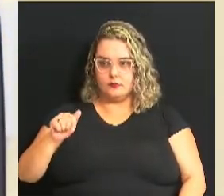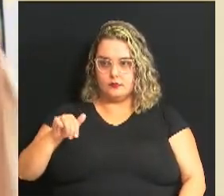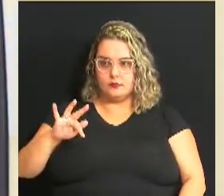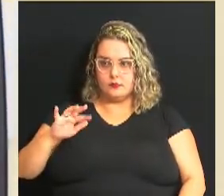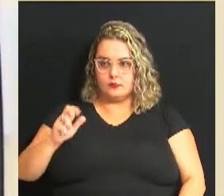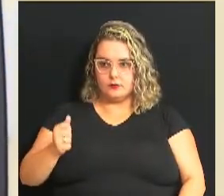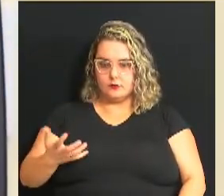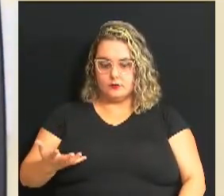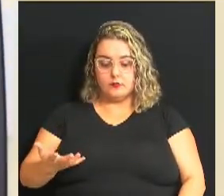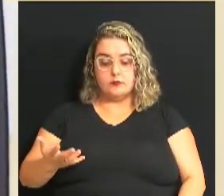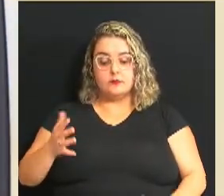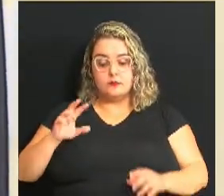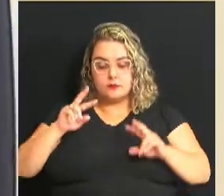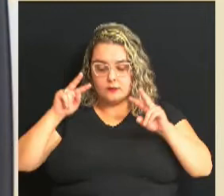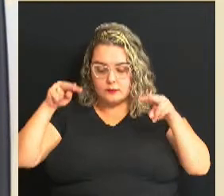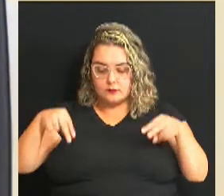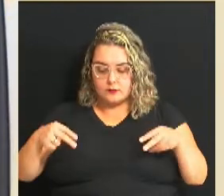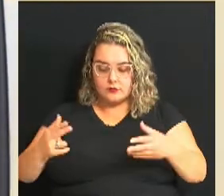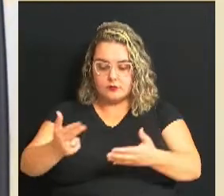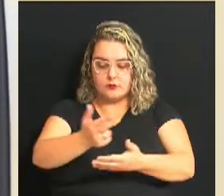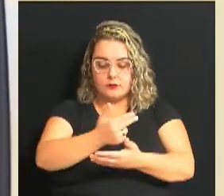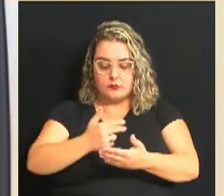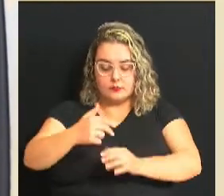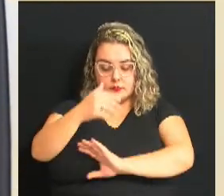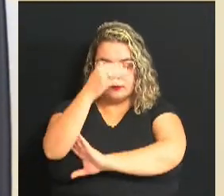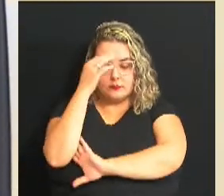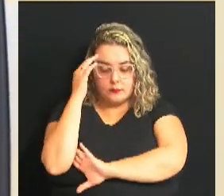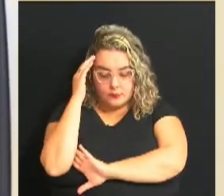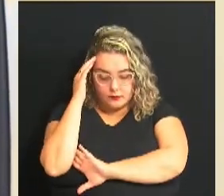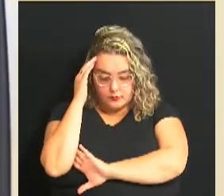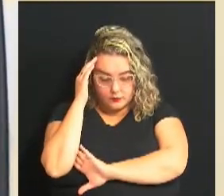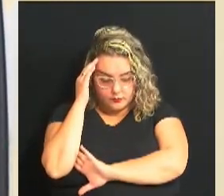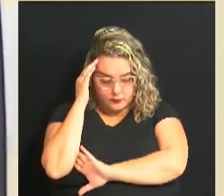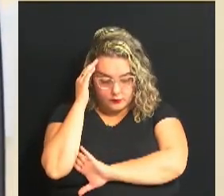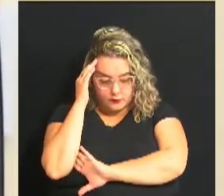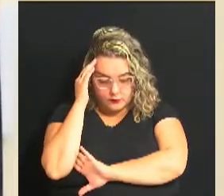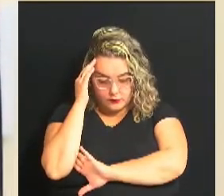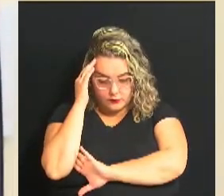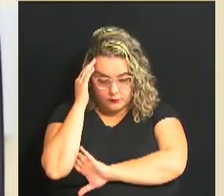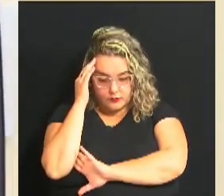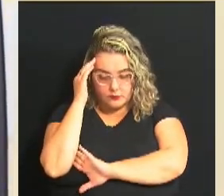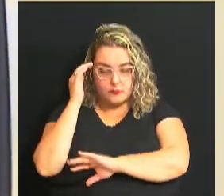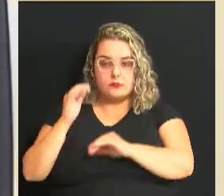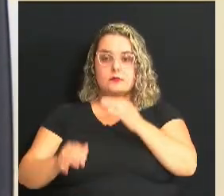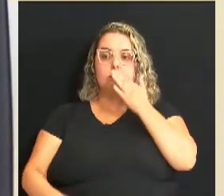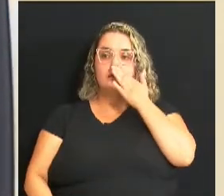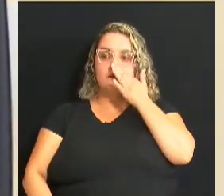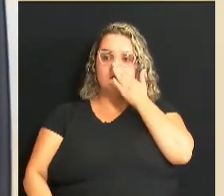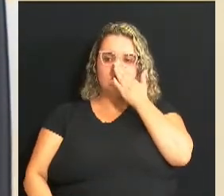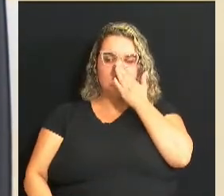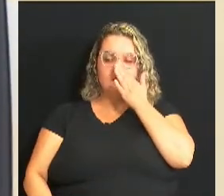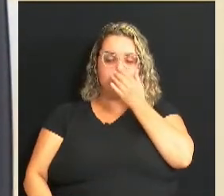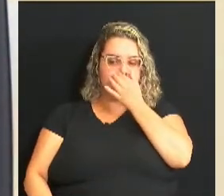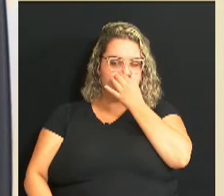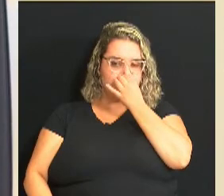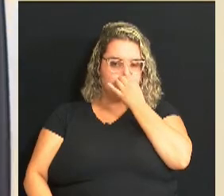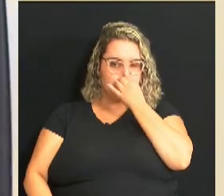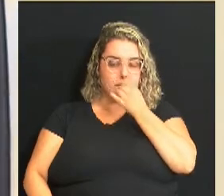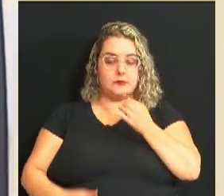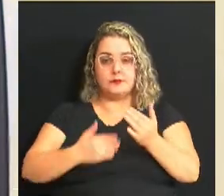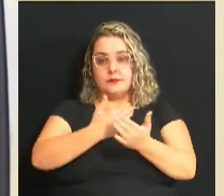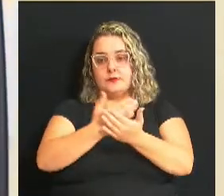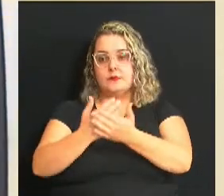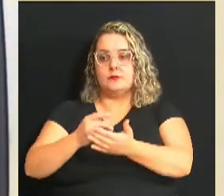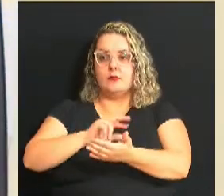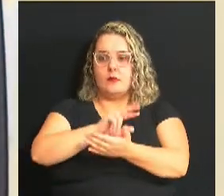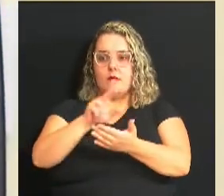no território todas as manifestações, e a gente estudou, através de várias apresentações, como